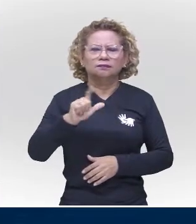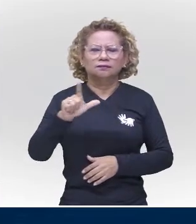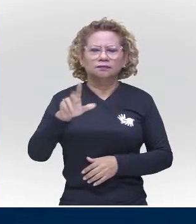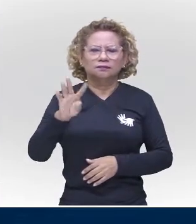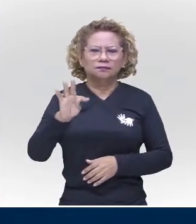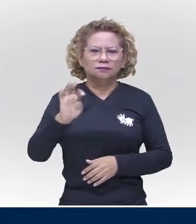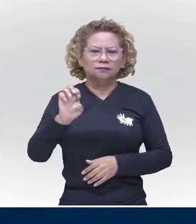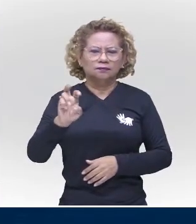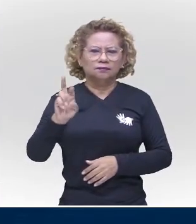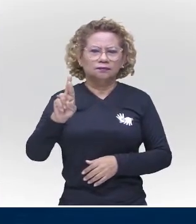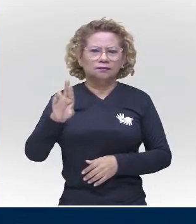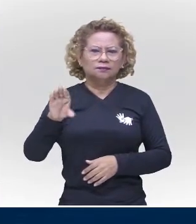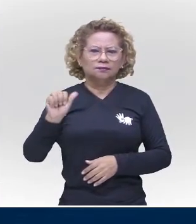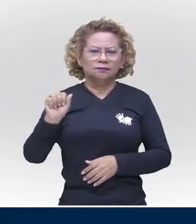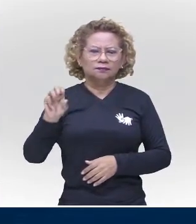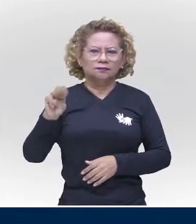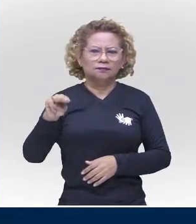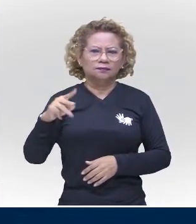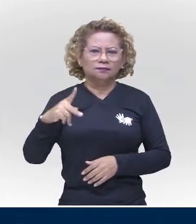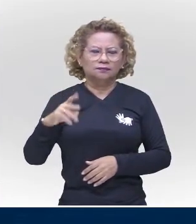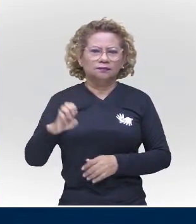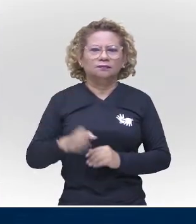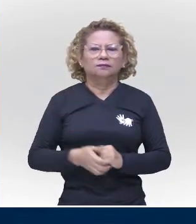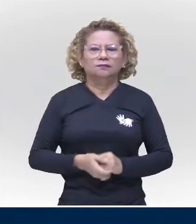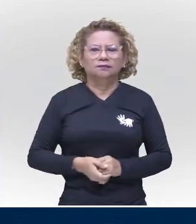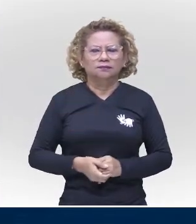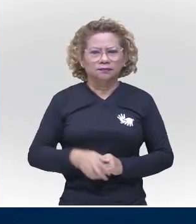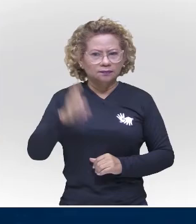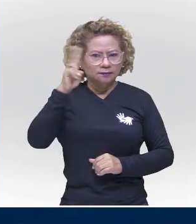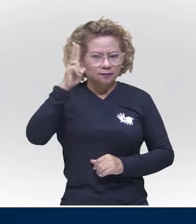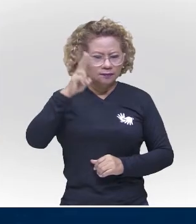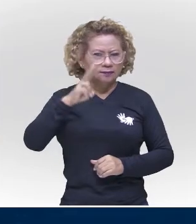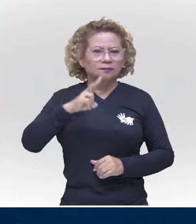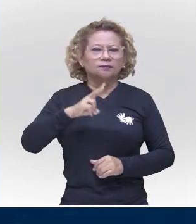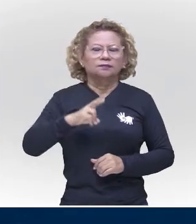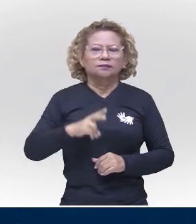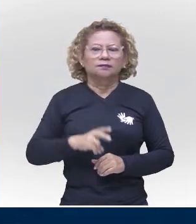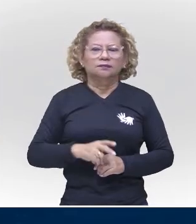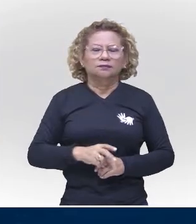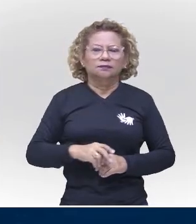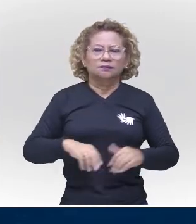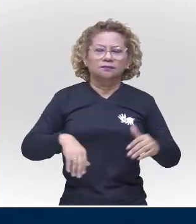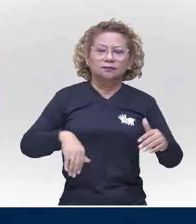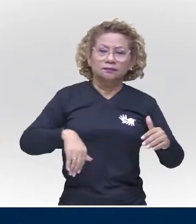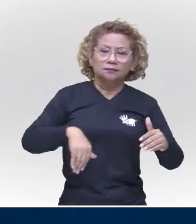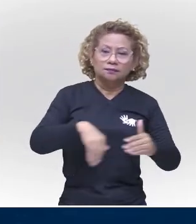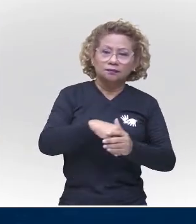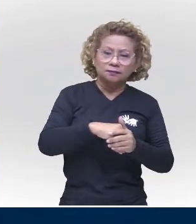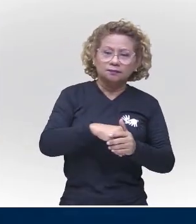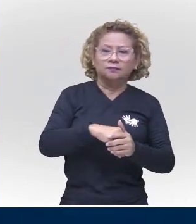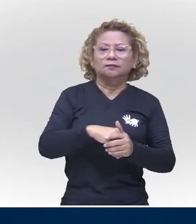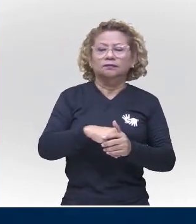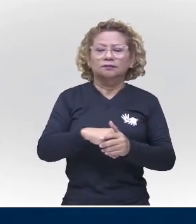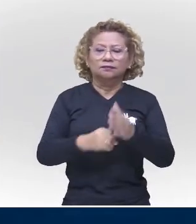considerado o pai do futebol americano. Lembrando que o futebol americano, ele nasceu de outros dois, na verdade da junção de